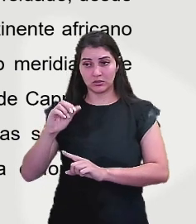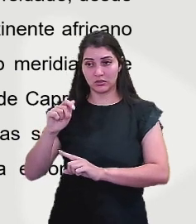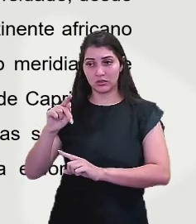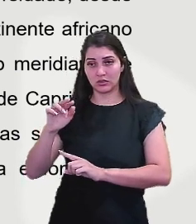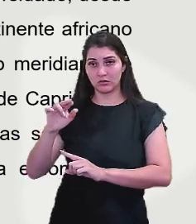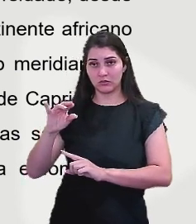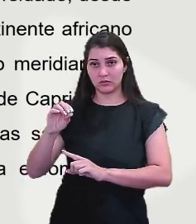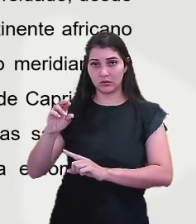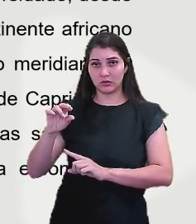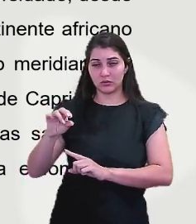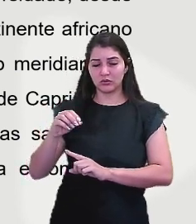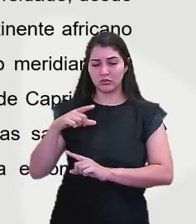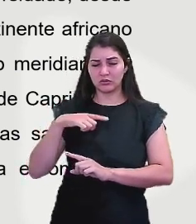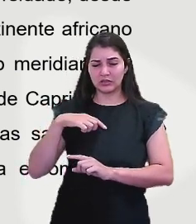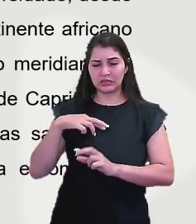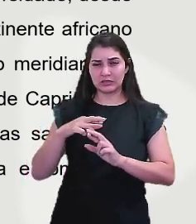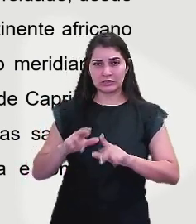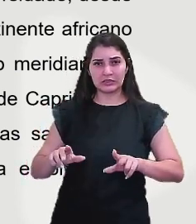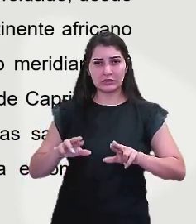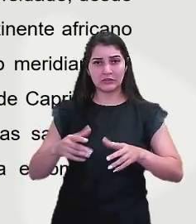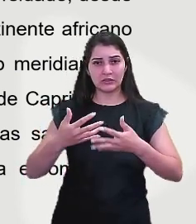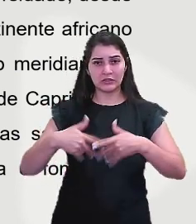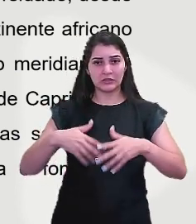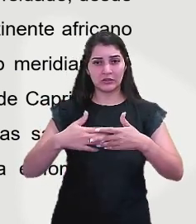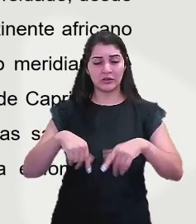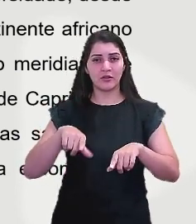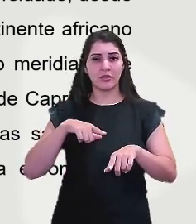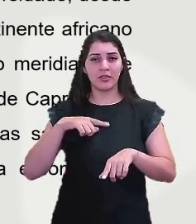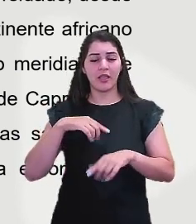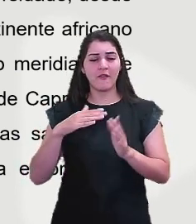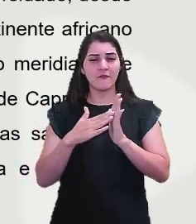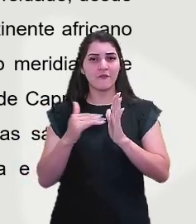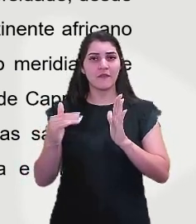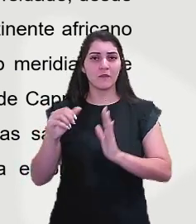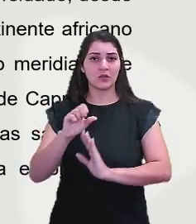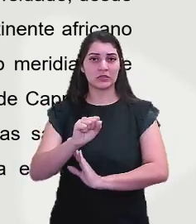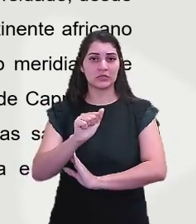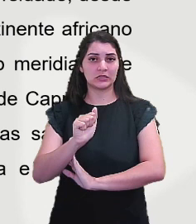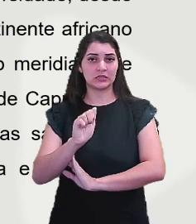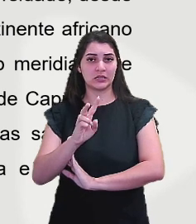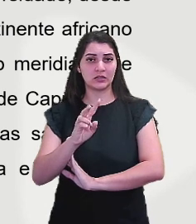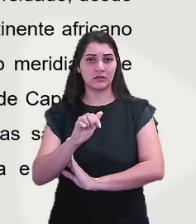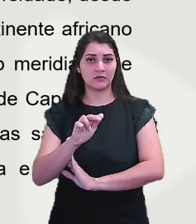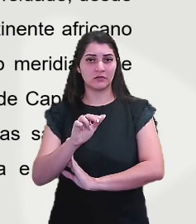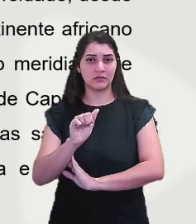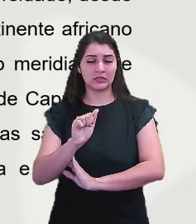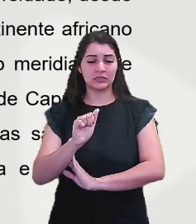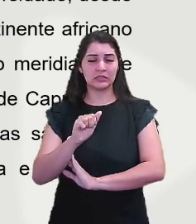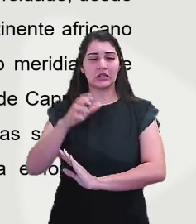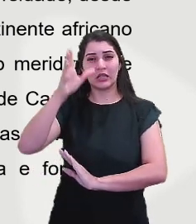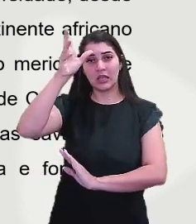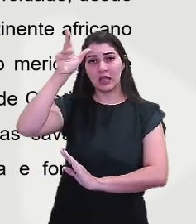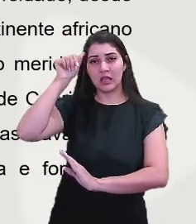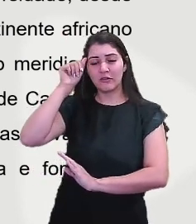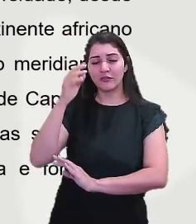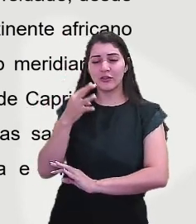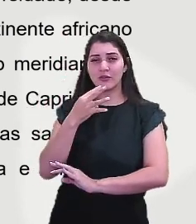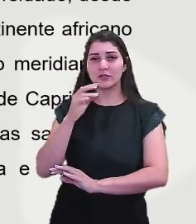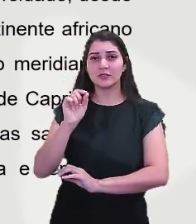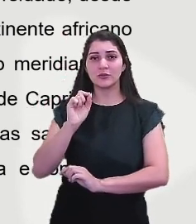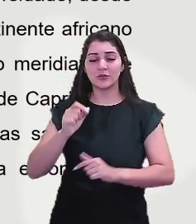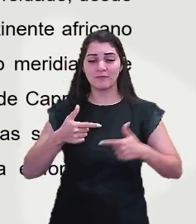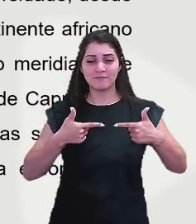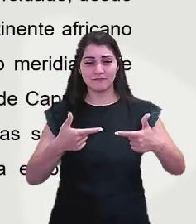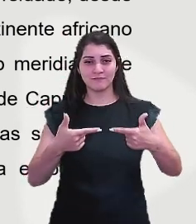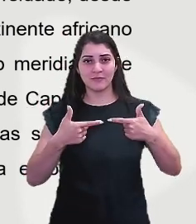grande diversidade natural e as famosas savanas, a África é também conhecida pelas guerras, epidemias, pobrezas e